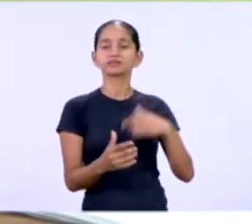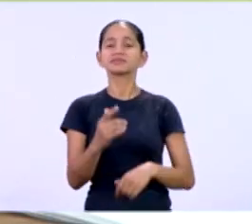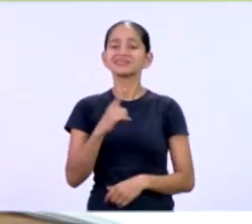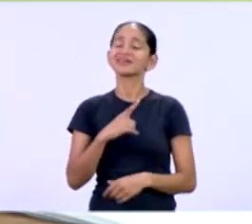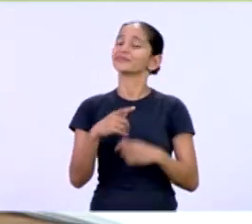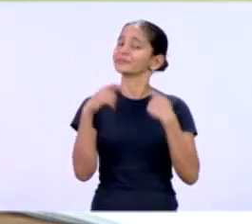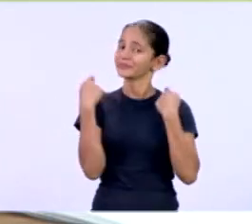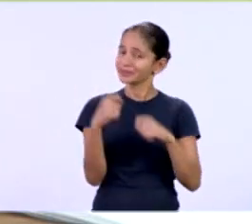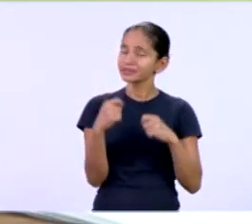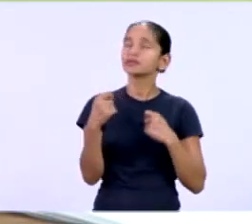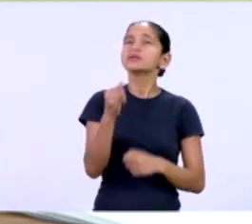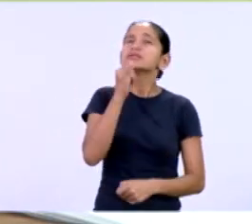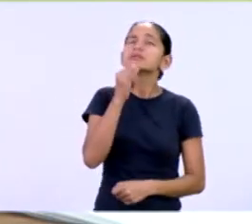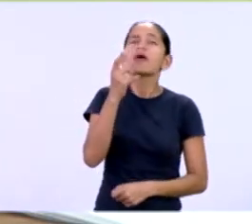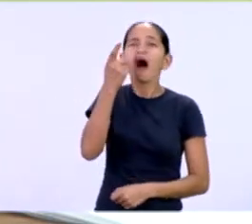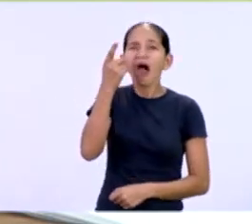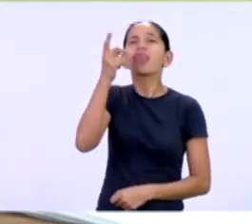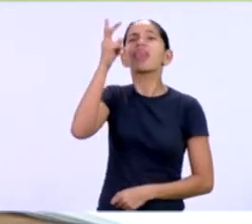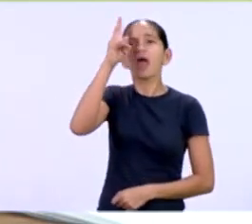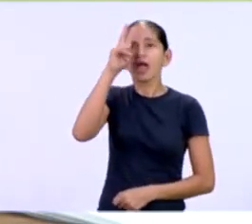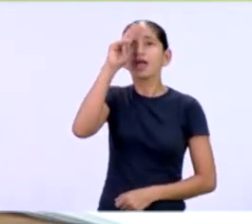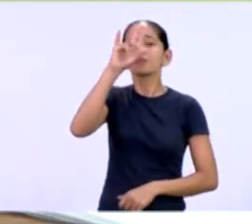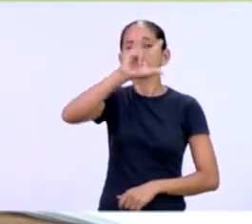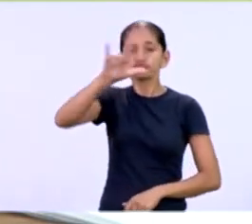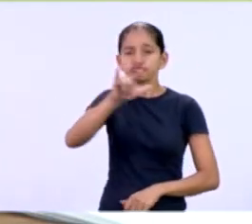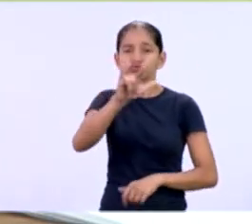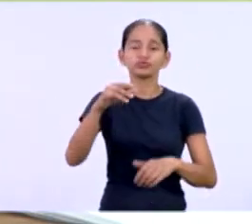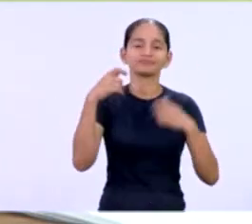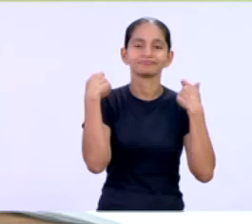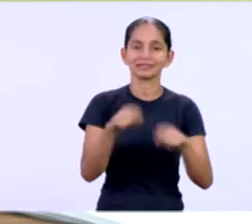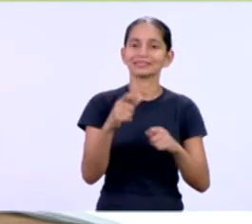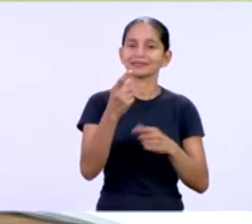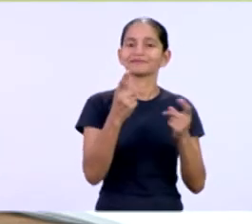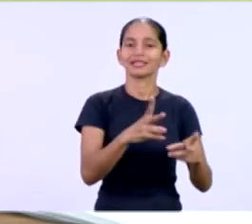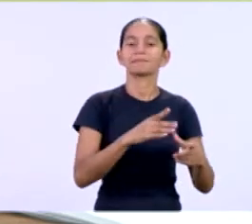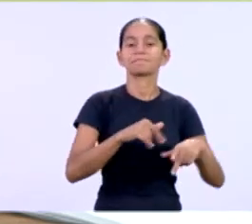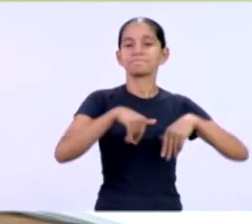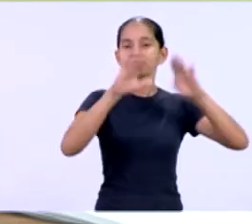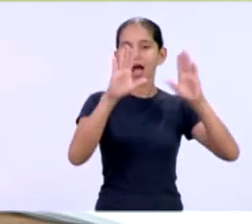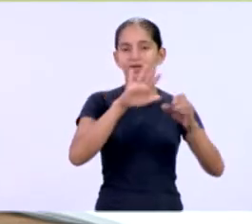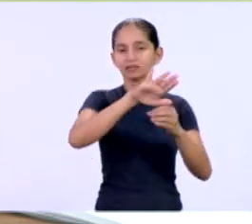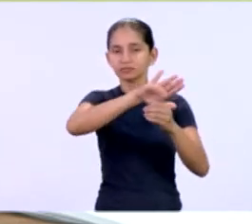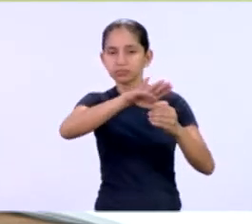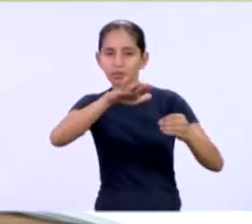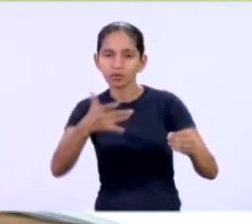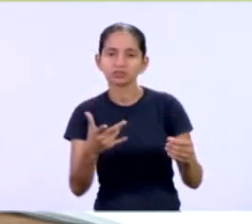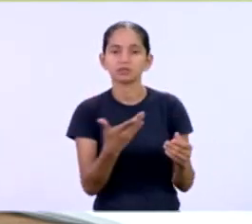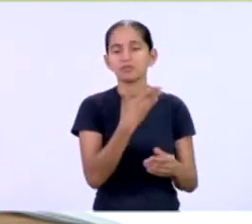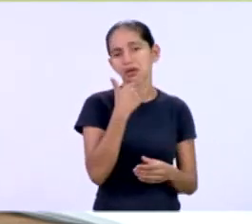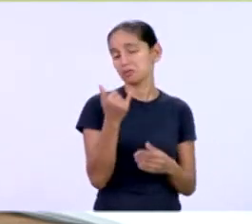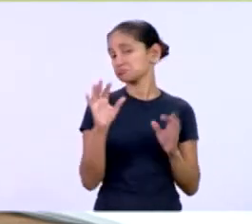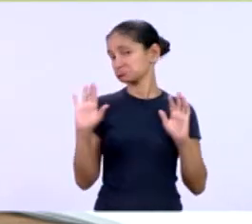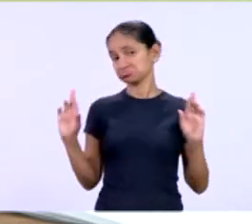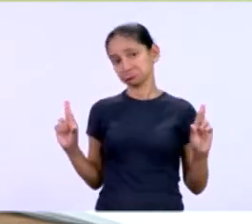uma necessidade maior, então nós já vamos nos preparar financeiramente para essas ações.